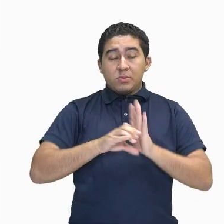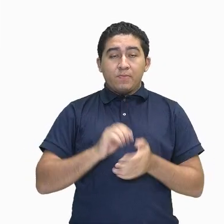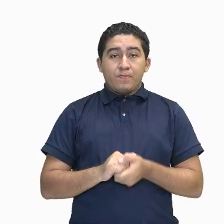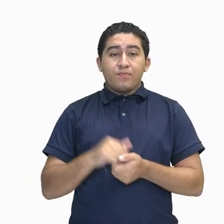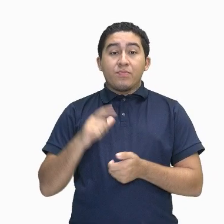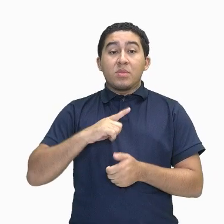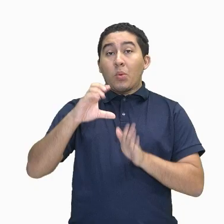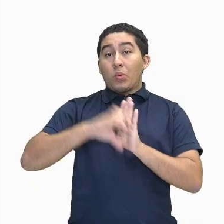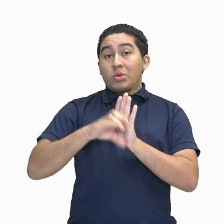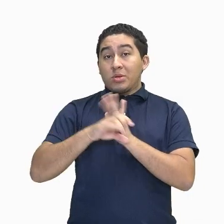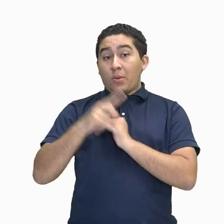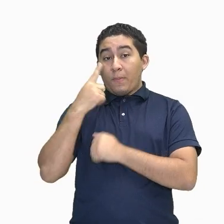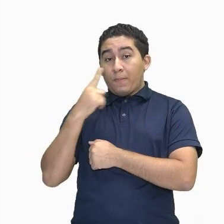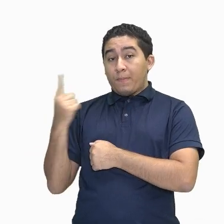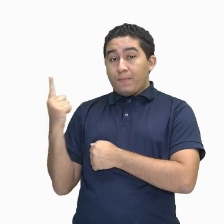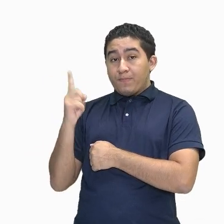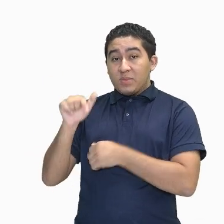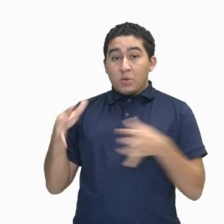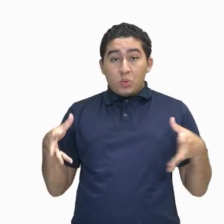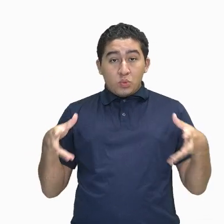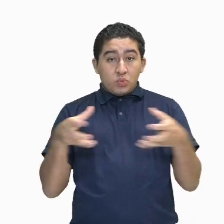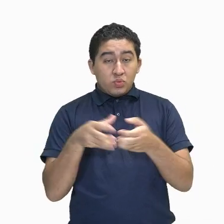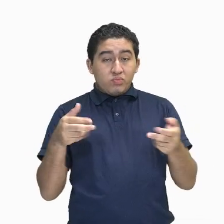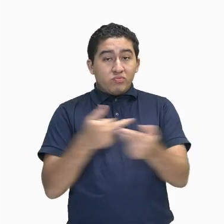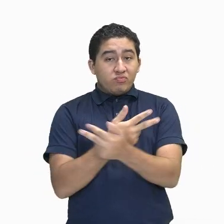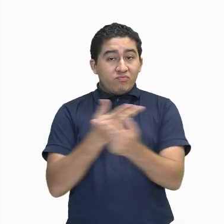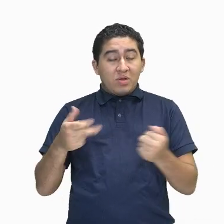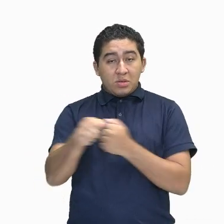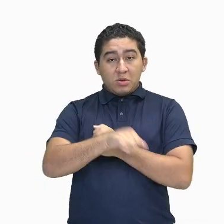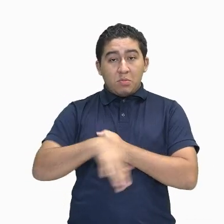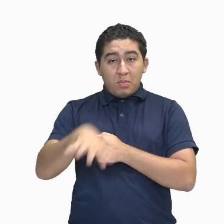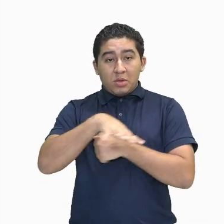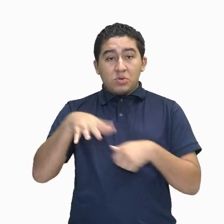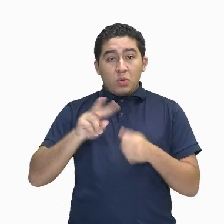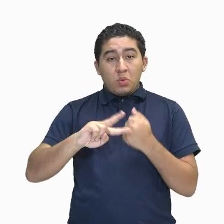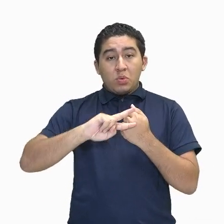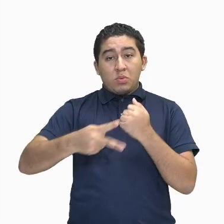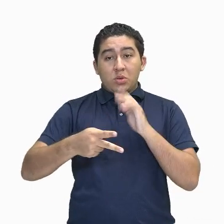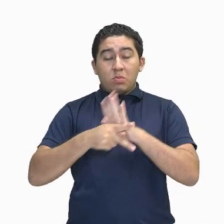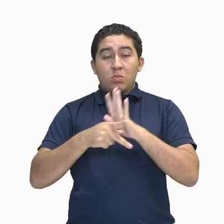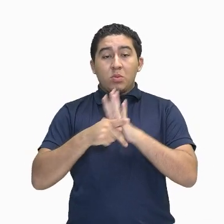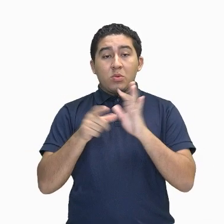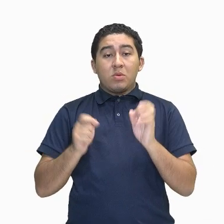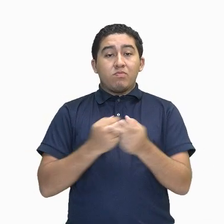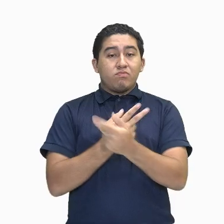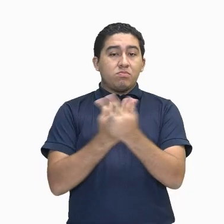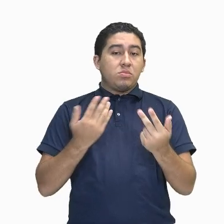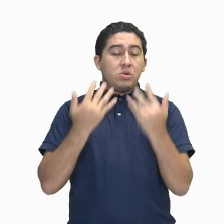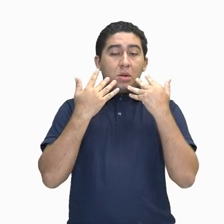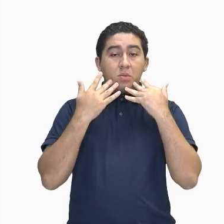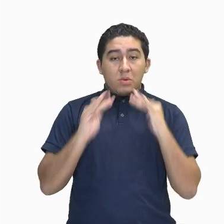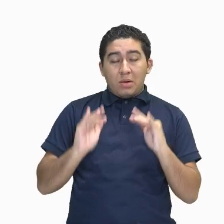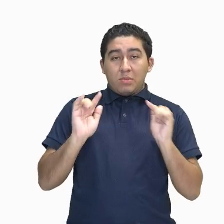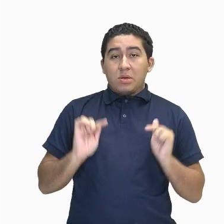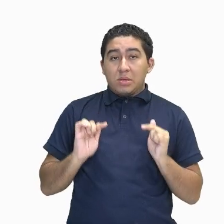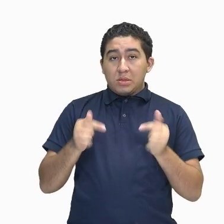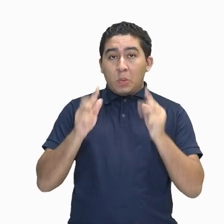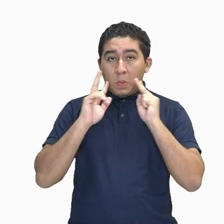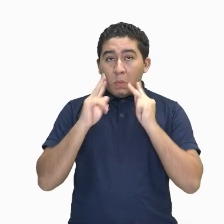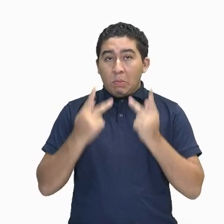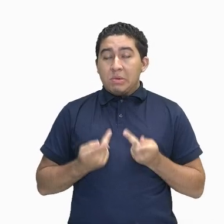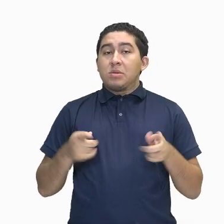para vocês, que é o conjunto integrado de paisagens resultantes de fenômenos naturais e da